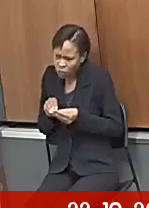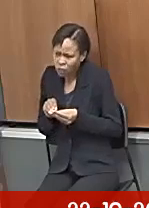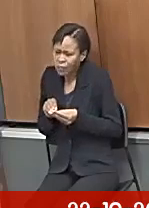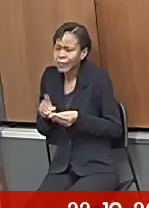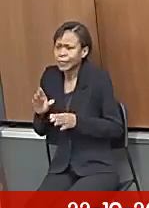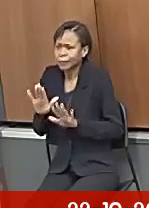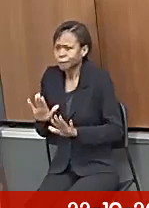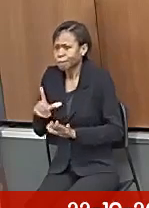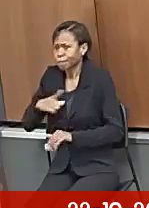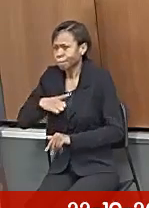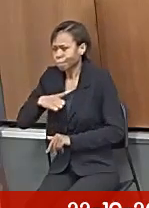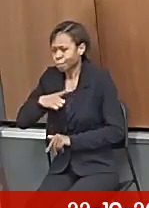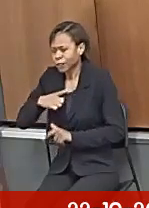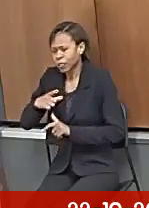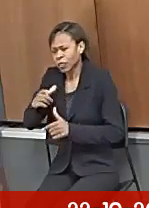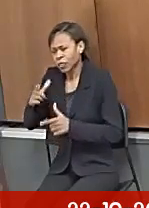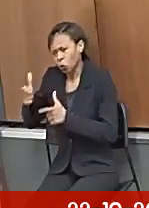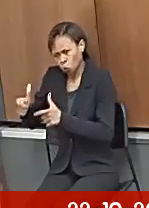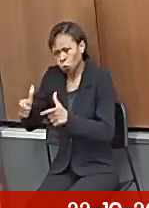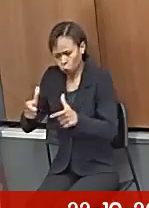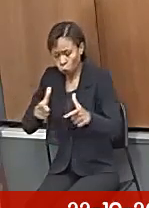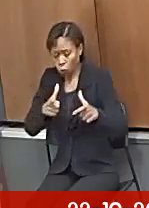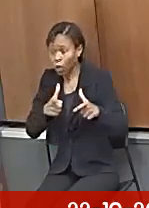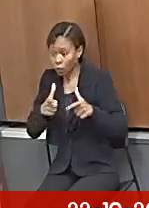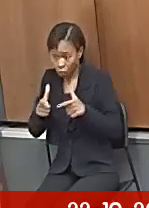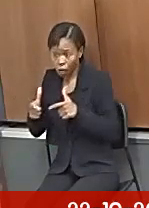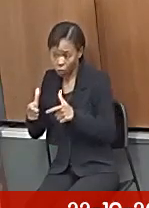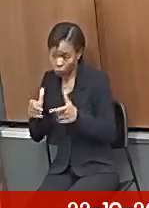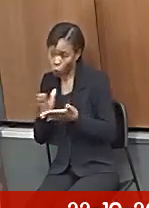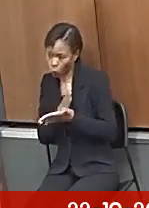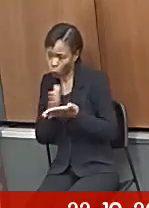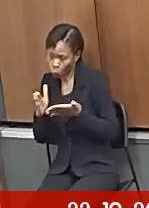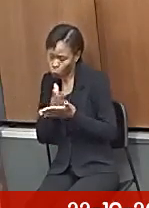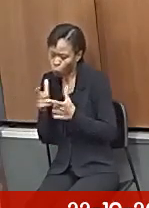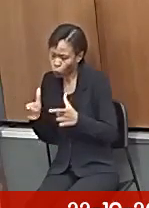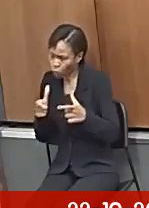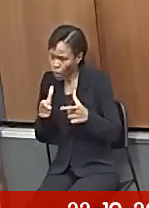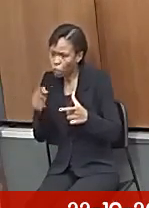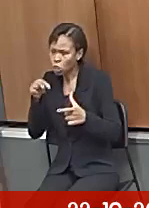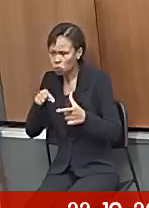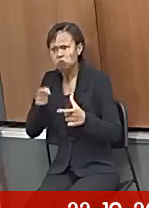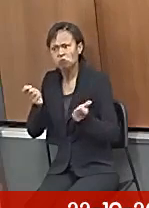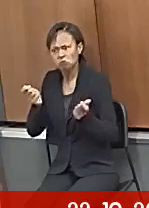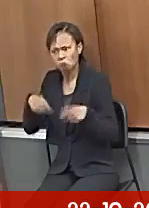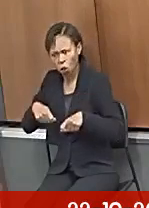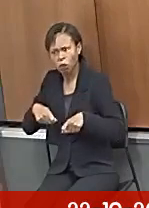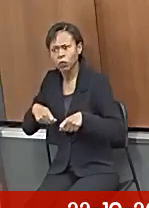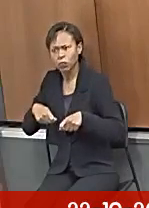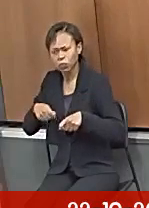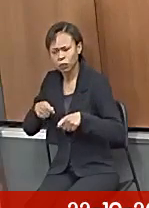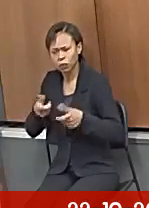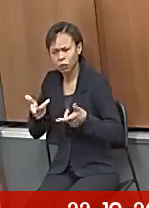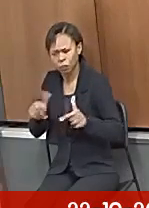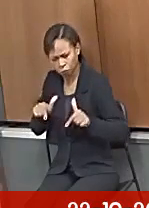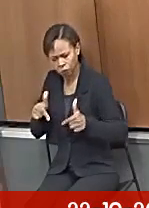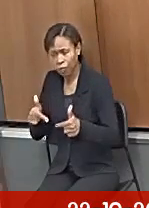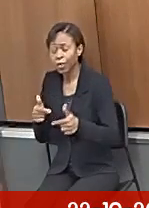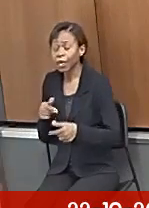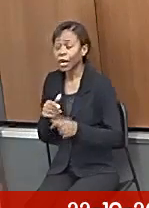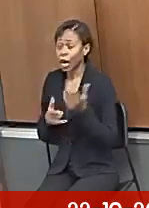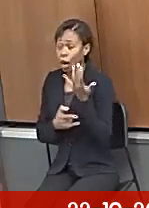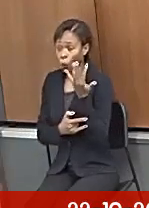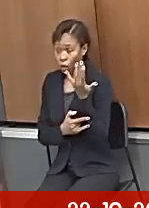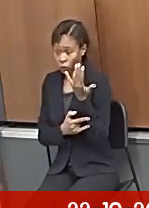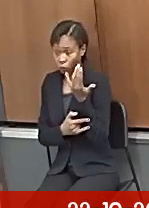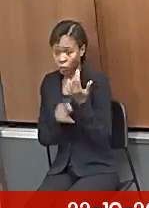existem locais que têm mostrado que é possível fazer. A UFMG